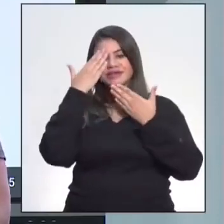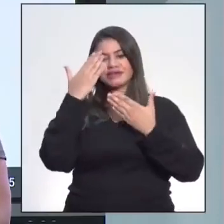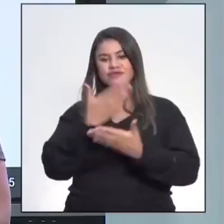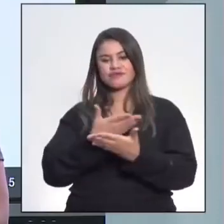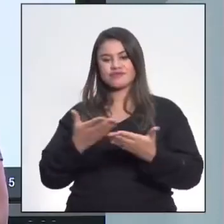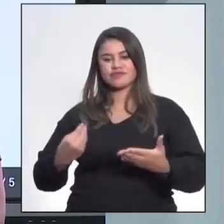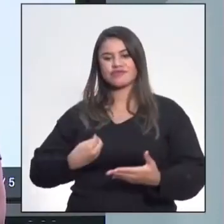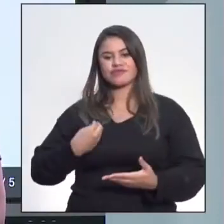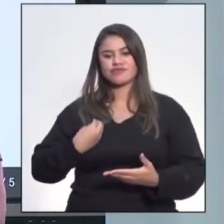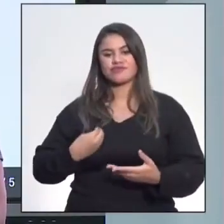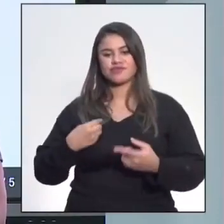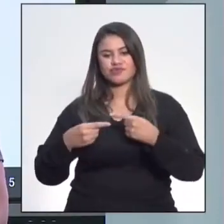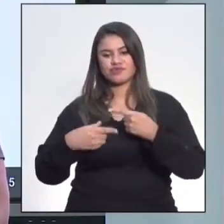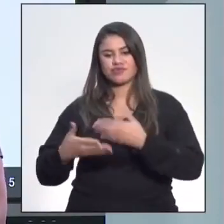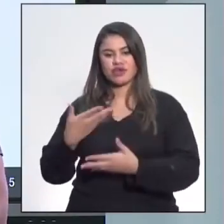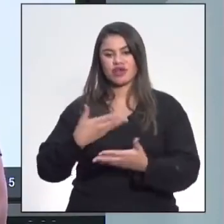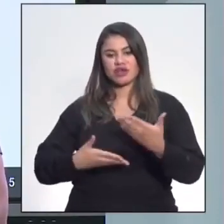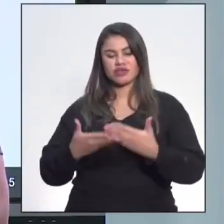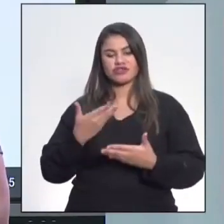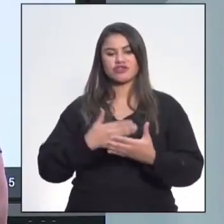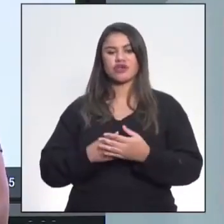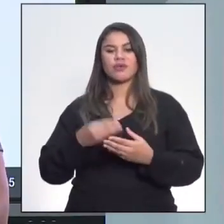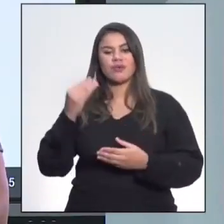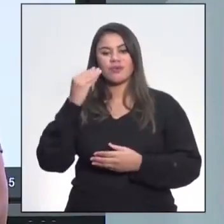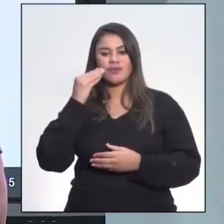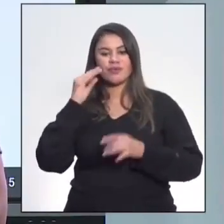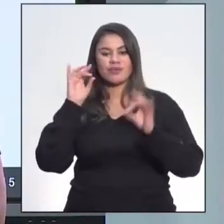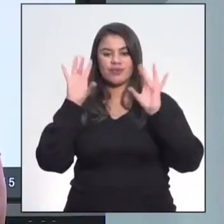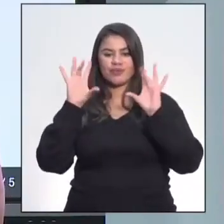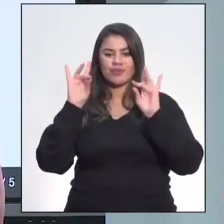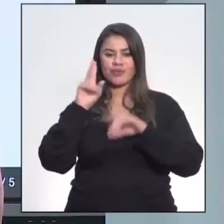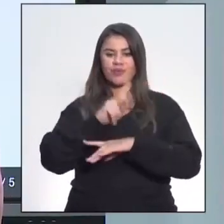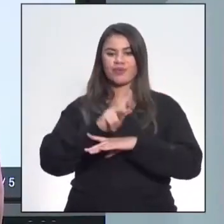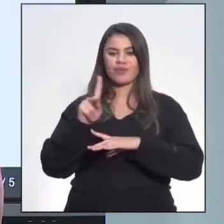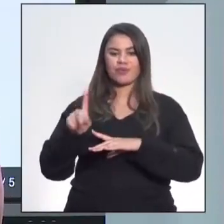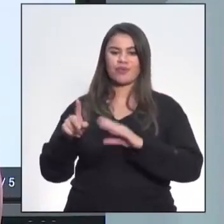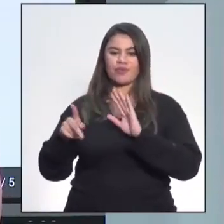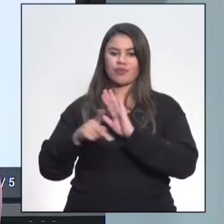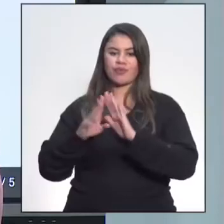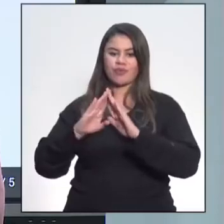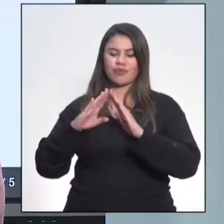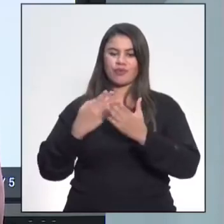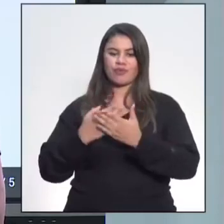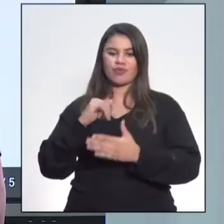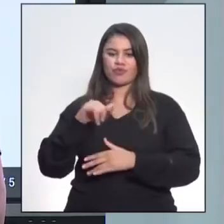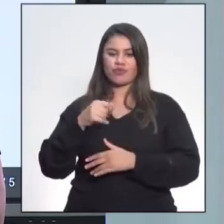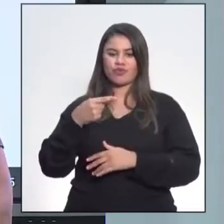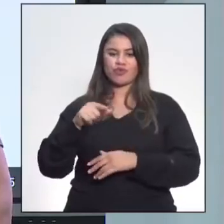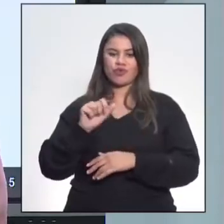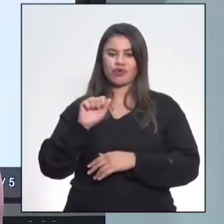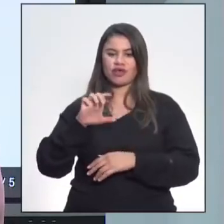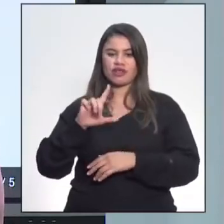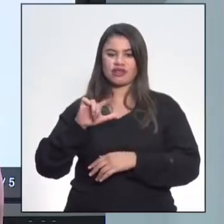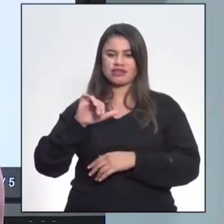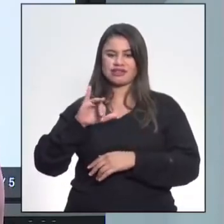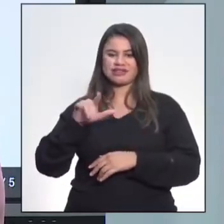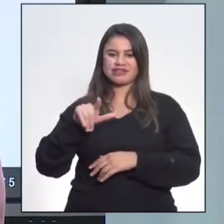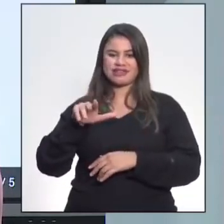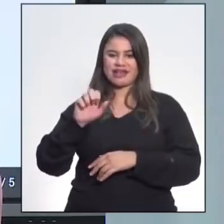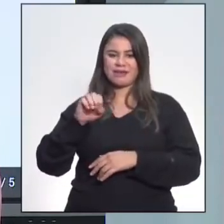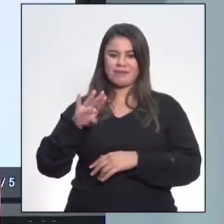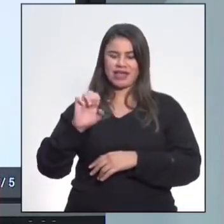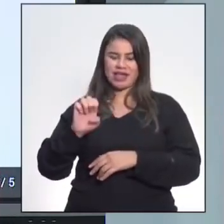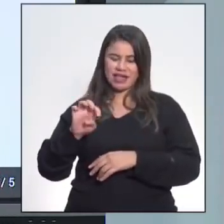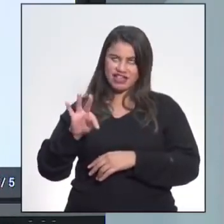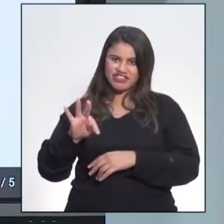de vocês aí no chat, a participação. Quero mandar um beijo especial para os professores lá da minha escola, o professor João e a professora Elizabeth. E a professora Larissa, os 3